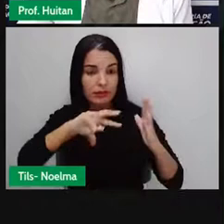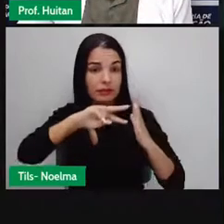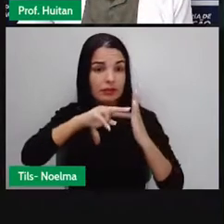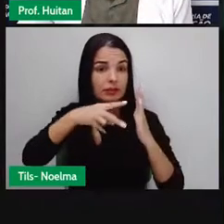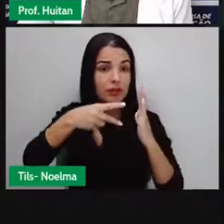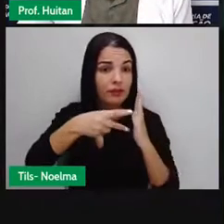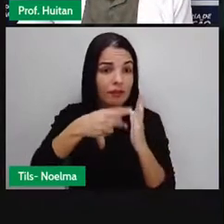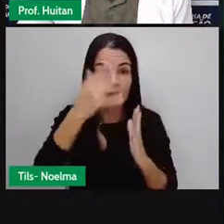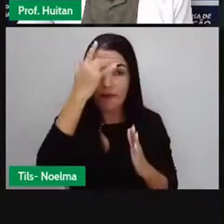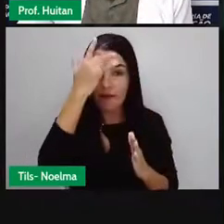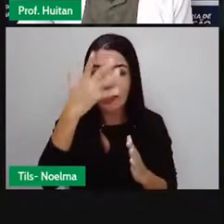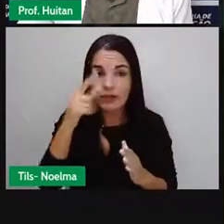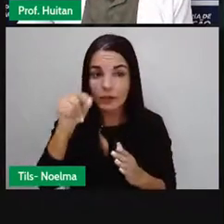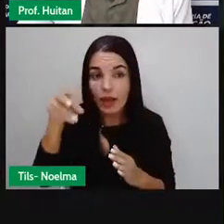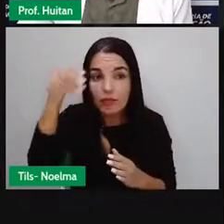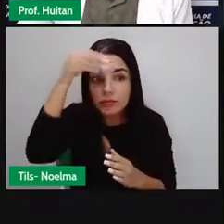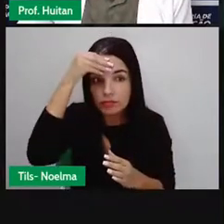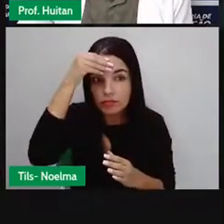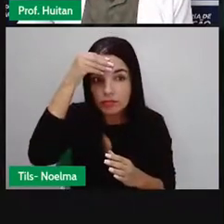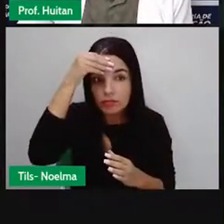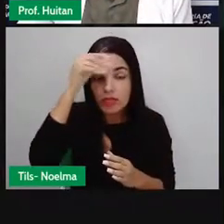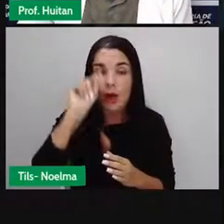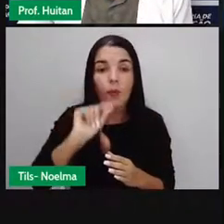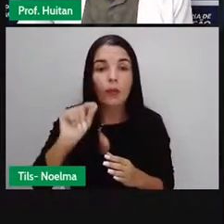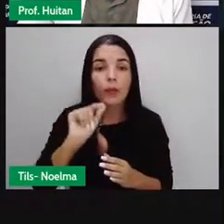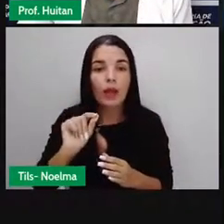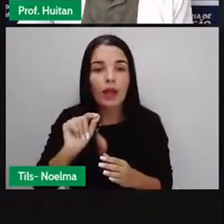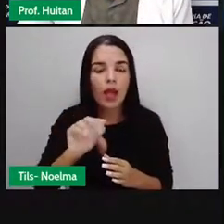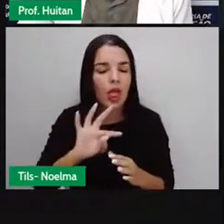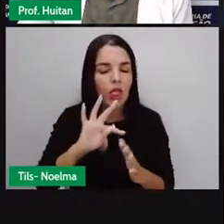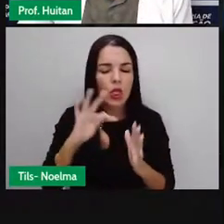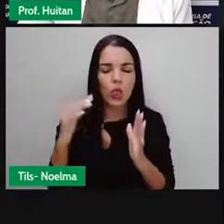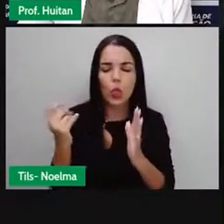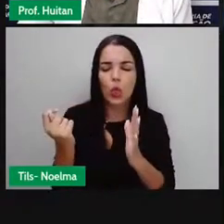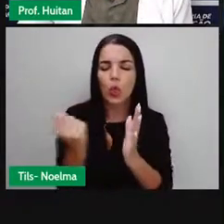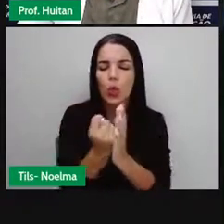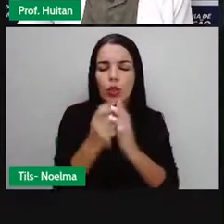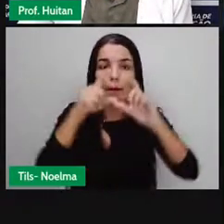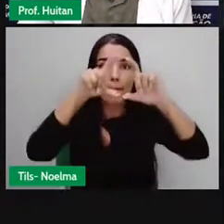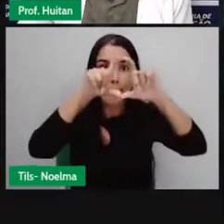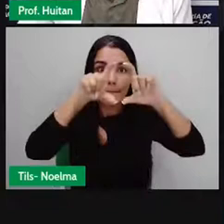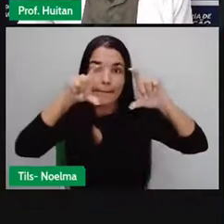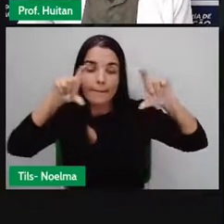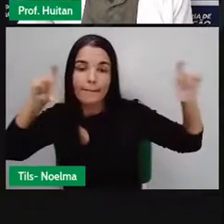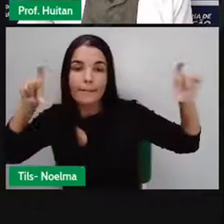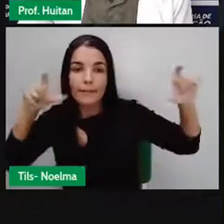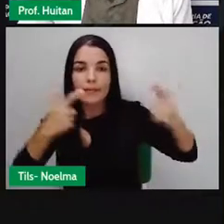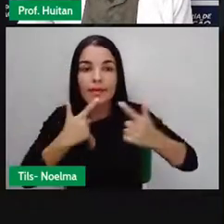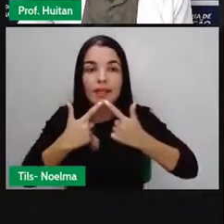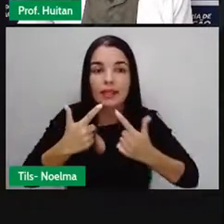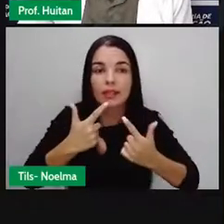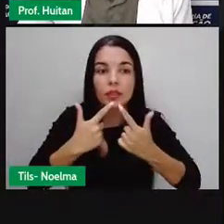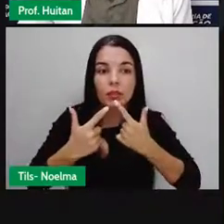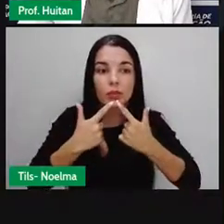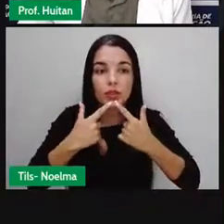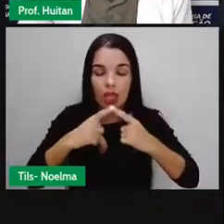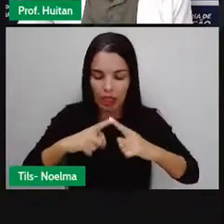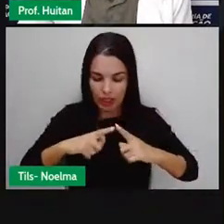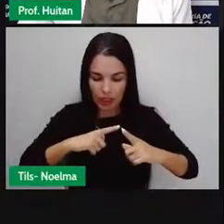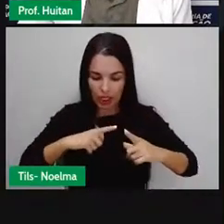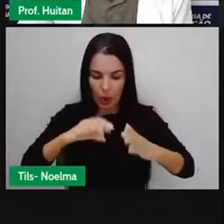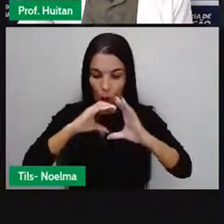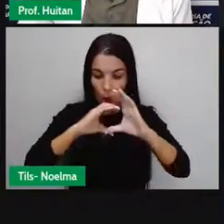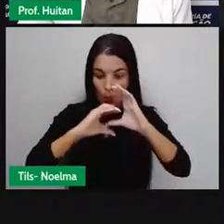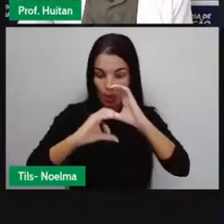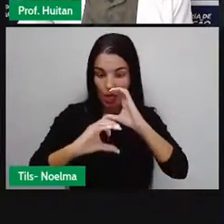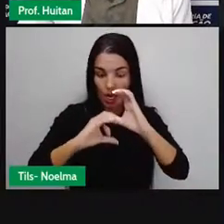para facilitar o entendimento, todo enunciado linguístico com sentido completo que estabelece uma comunicação